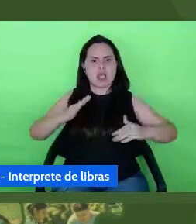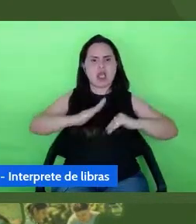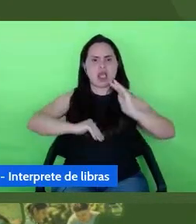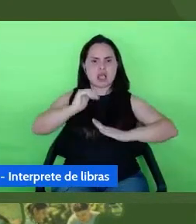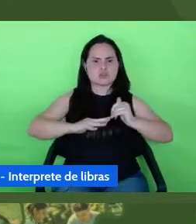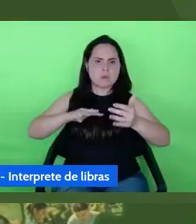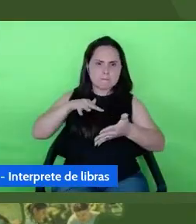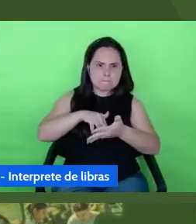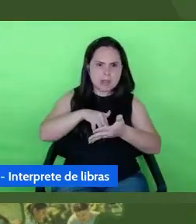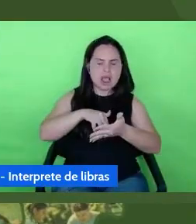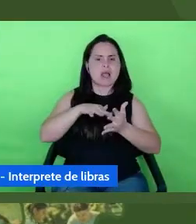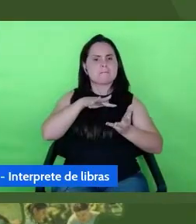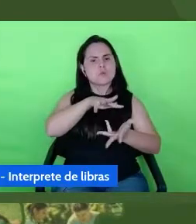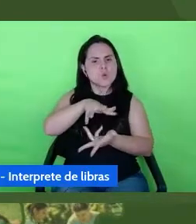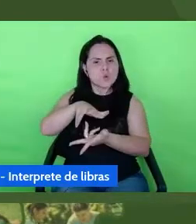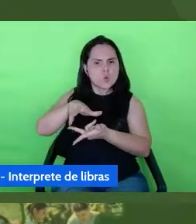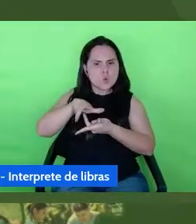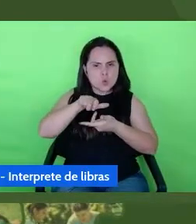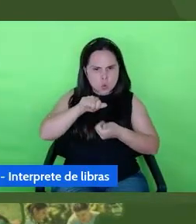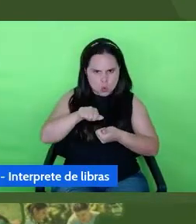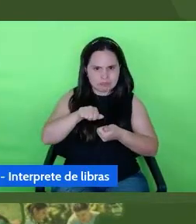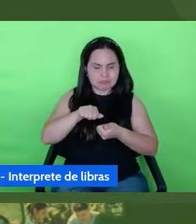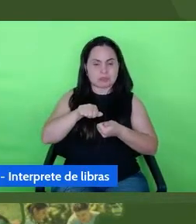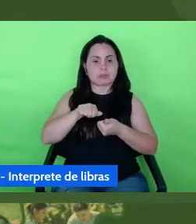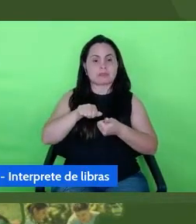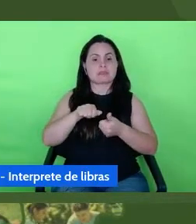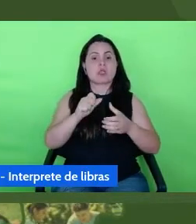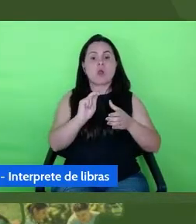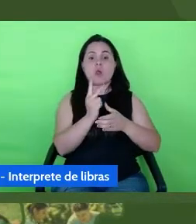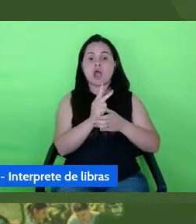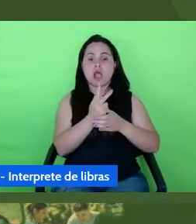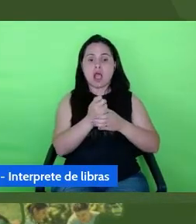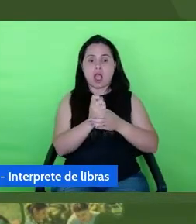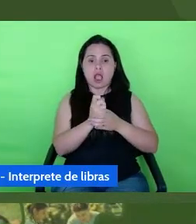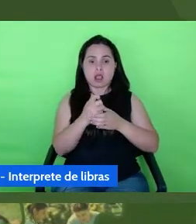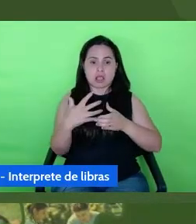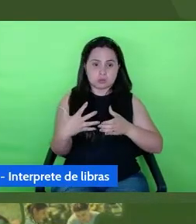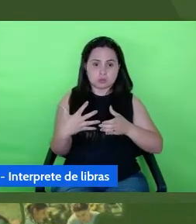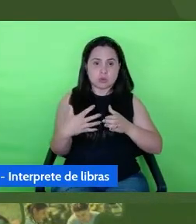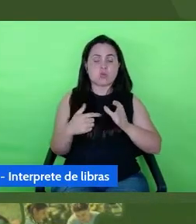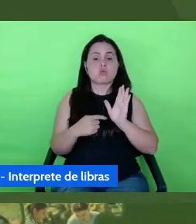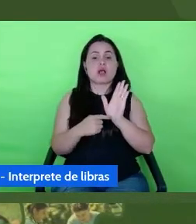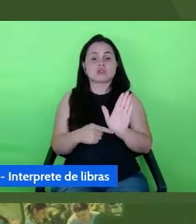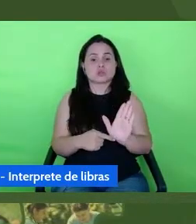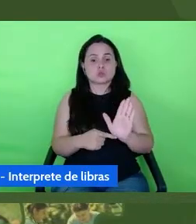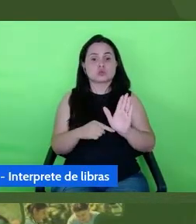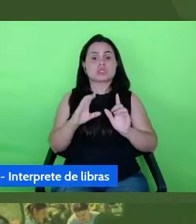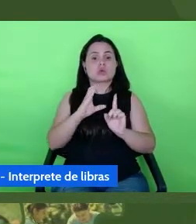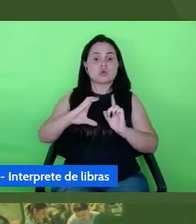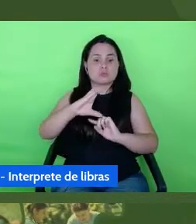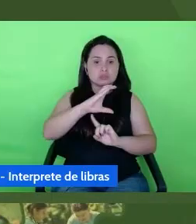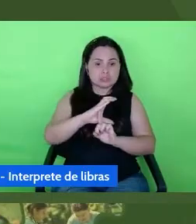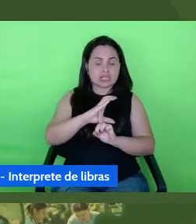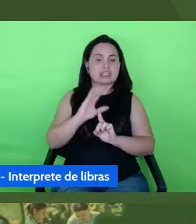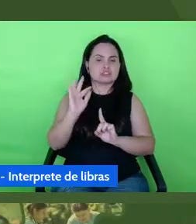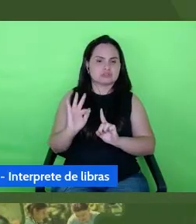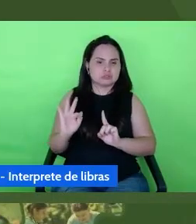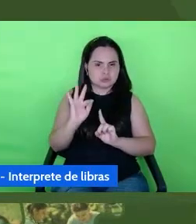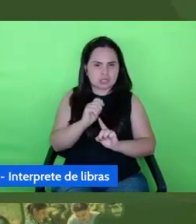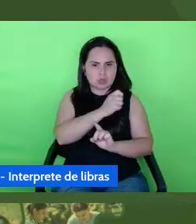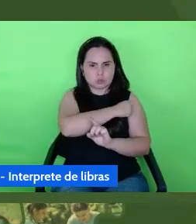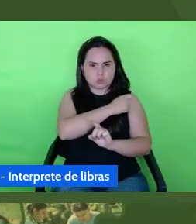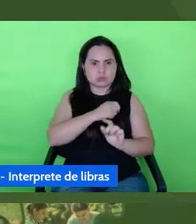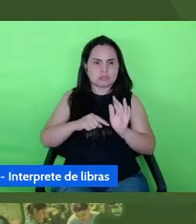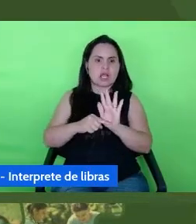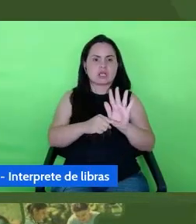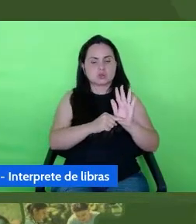Impactos Globais. O Hackathon tem como objetivo mobilizar a comunidade acadêmica para o desenvolvimento de